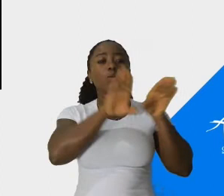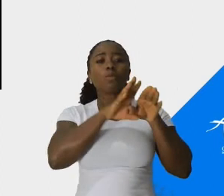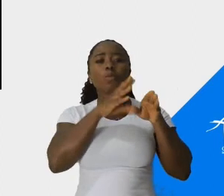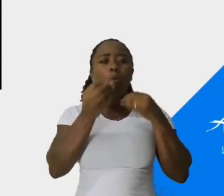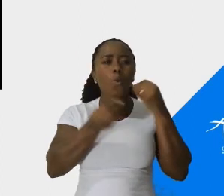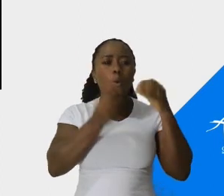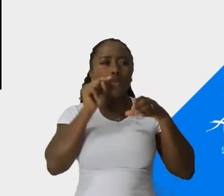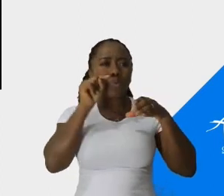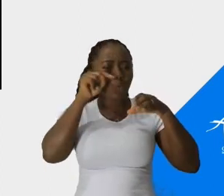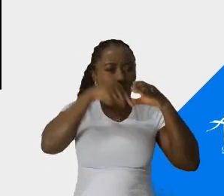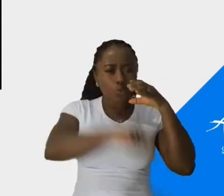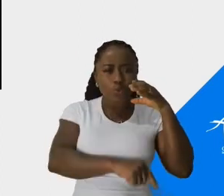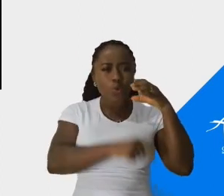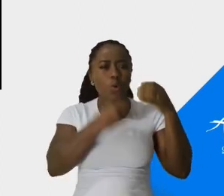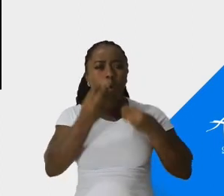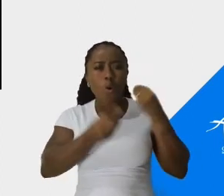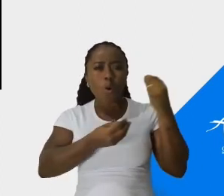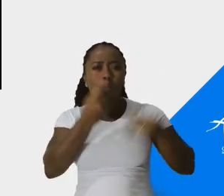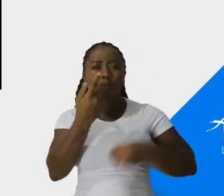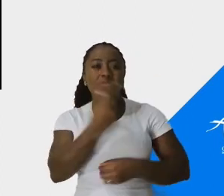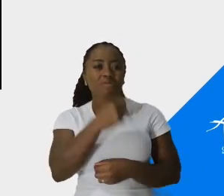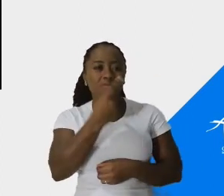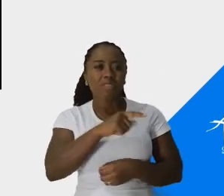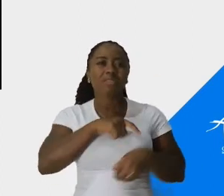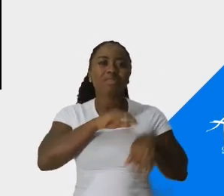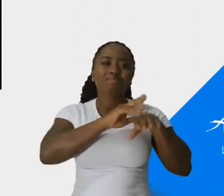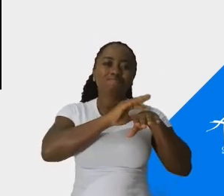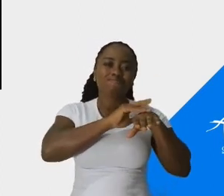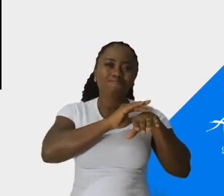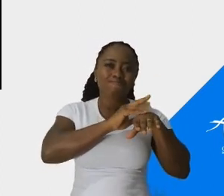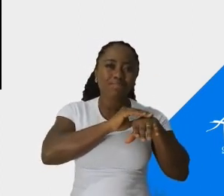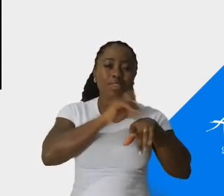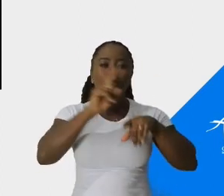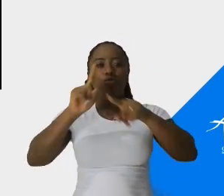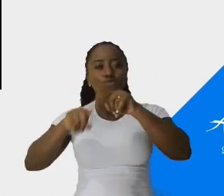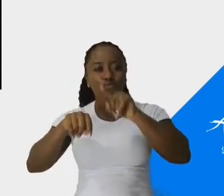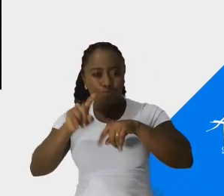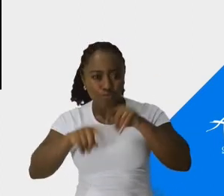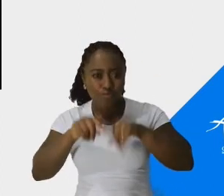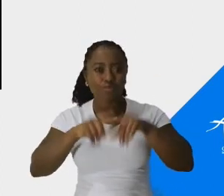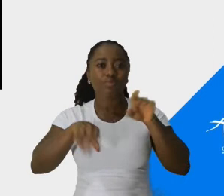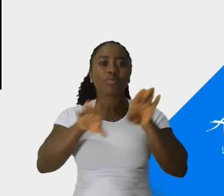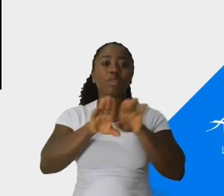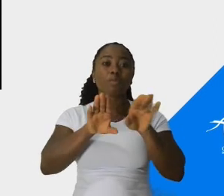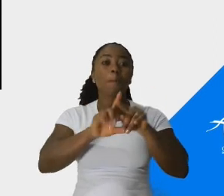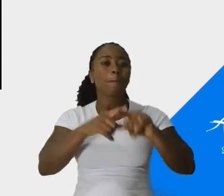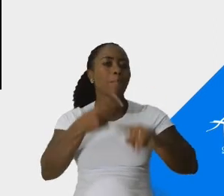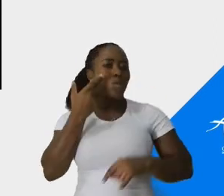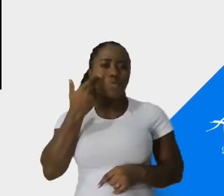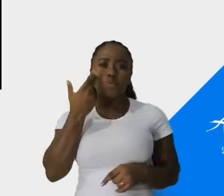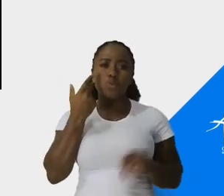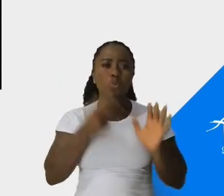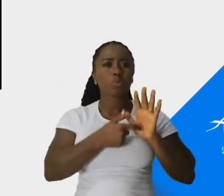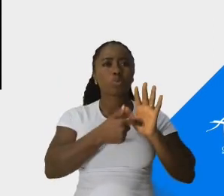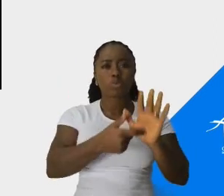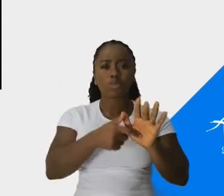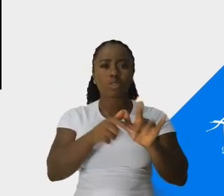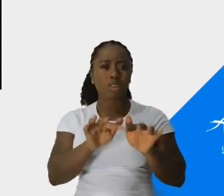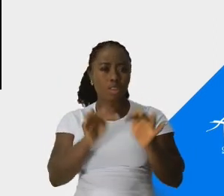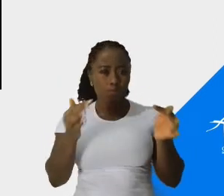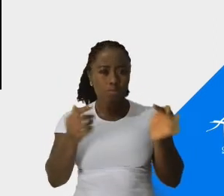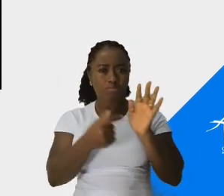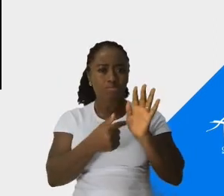tumor na escolha dos instrumentos. Mas, de modo geral, cito alguns aqui, como as escalas Wechsler de inteligência, matrizes